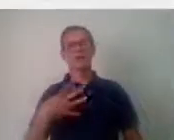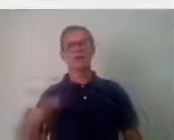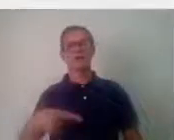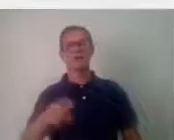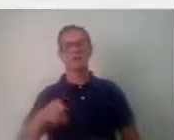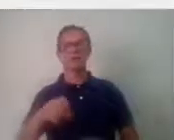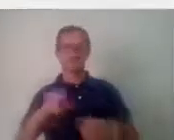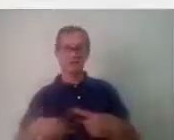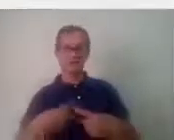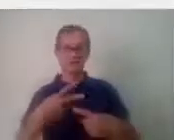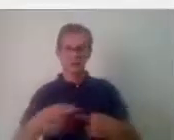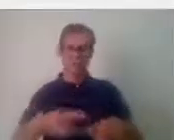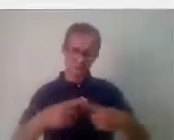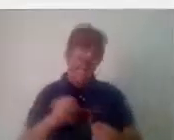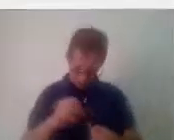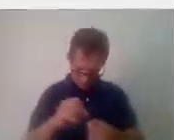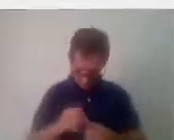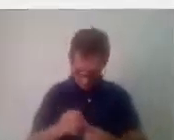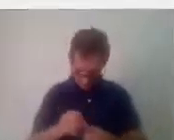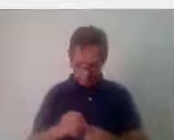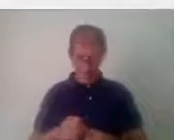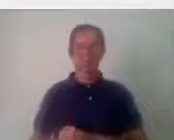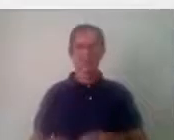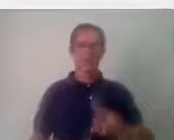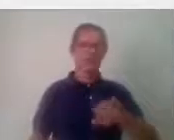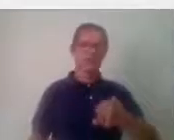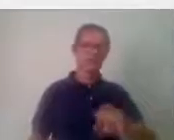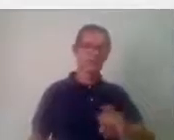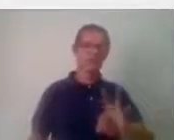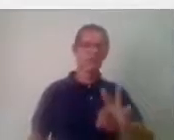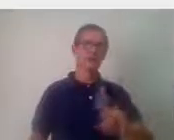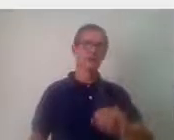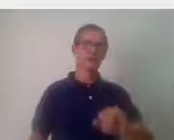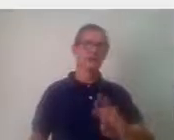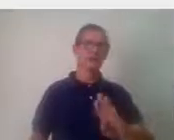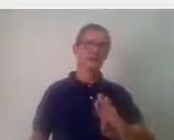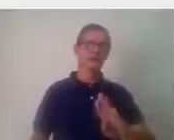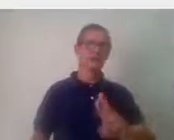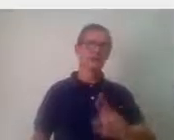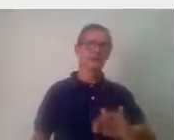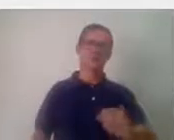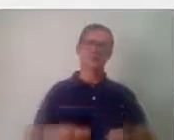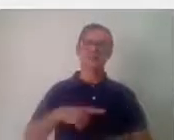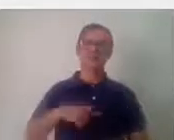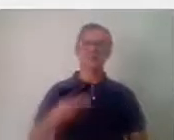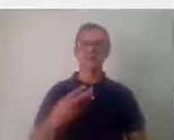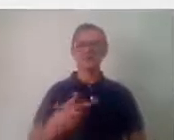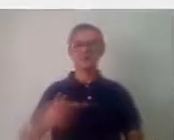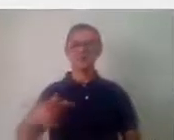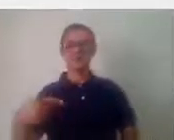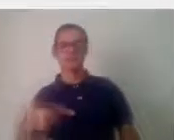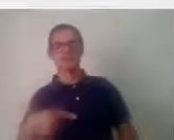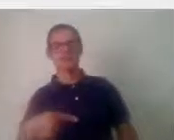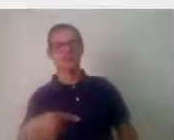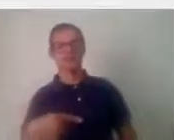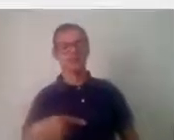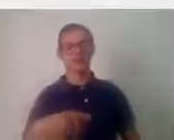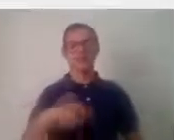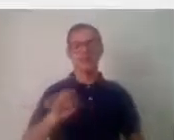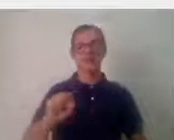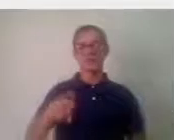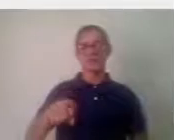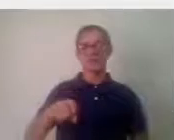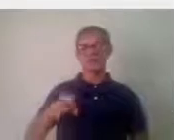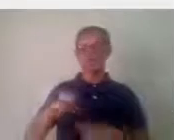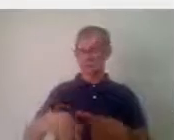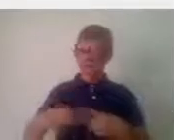x ao quadrado. Fazendo a distributiva, nós vamos ter 32 menos 8x